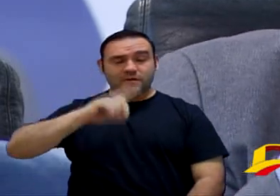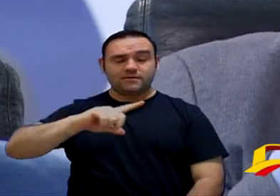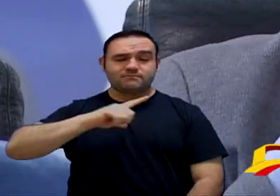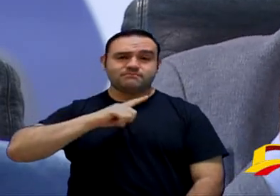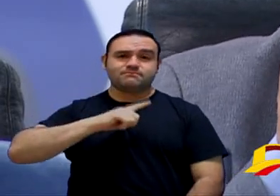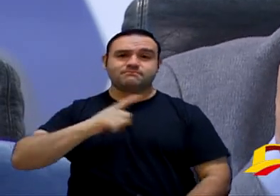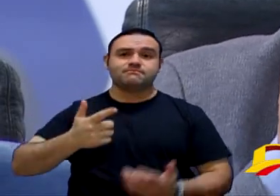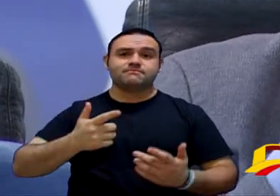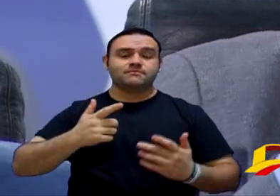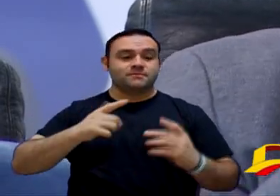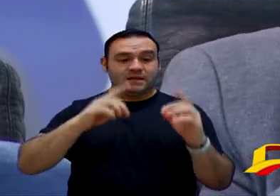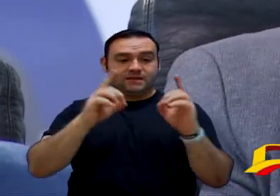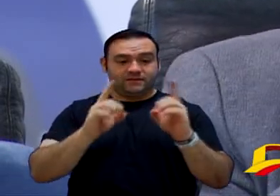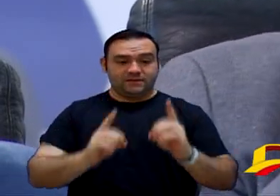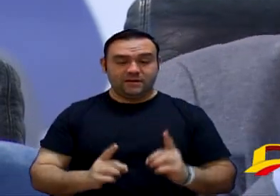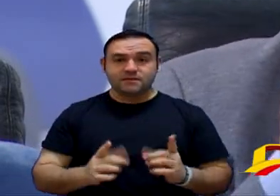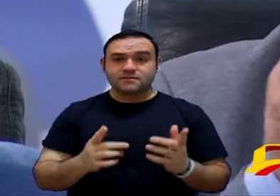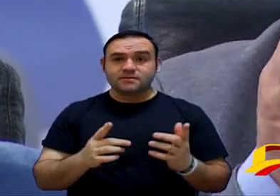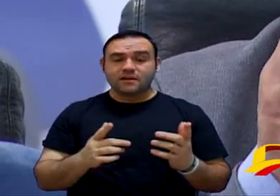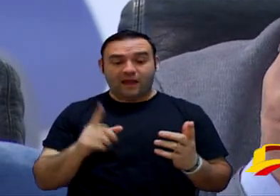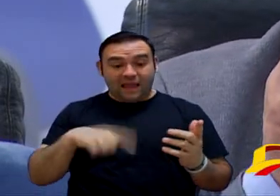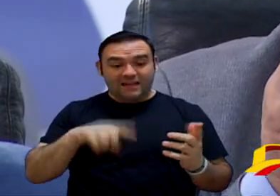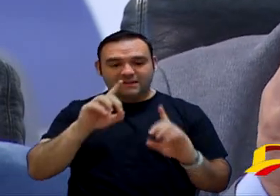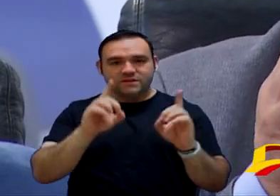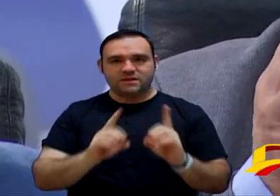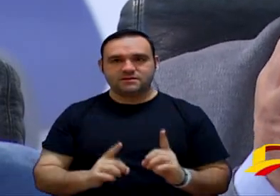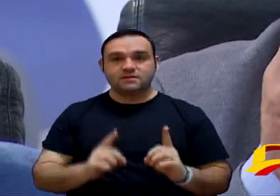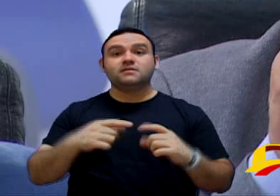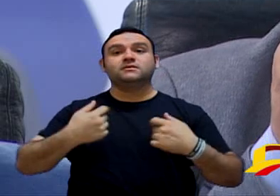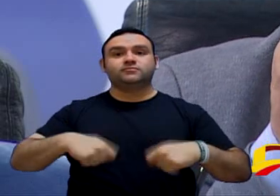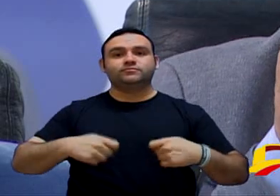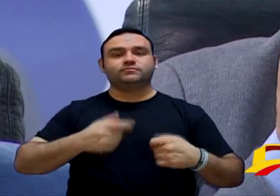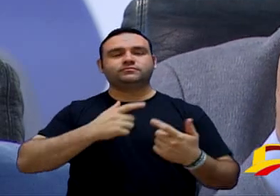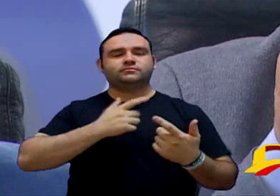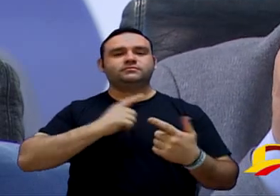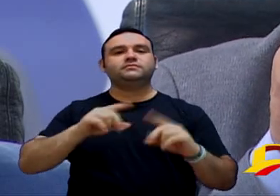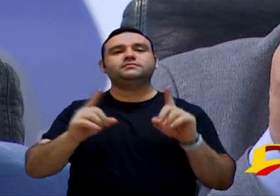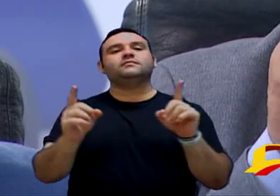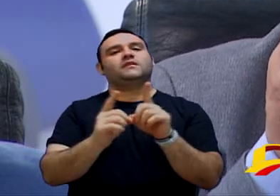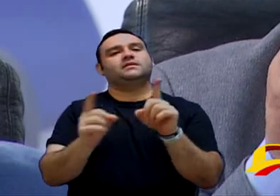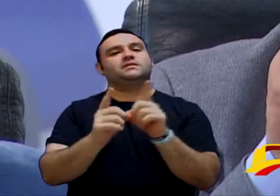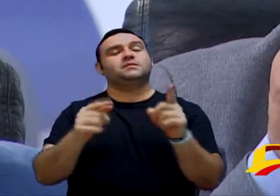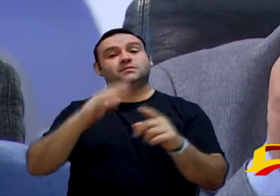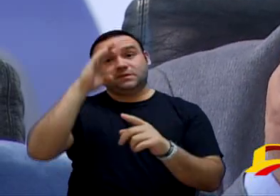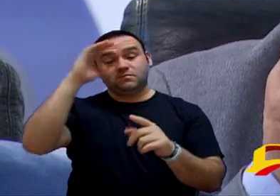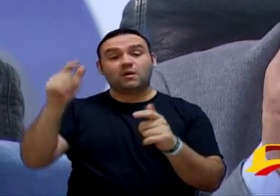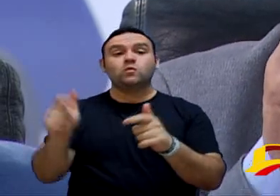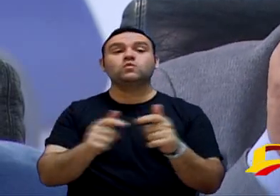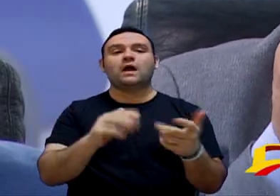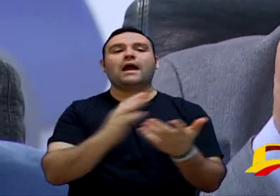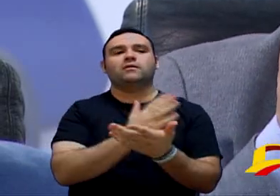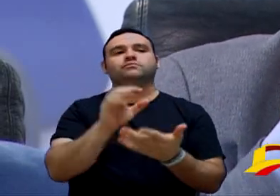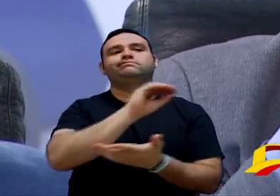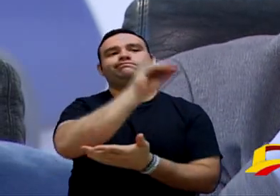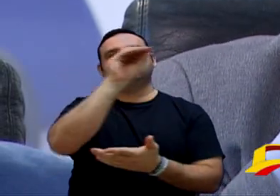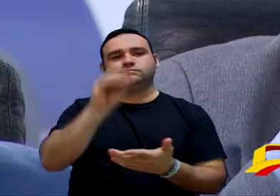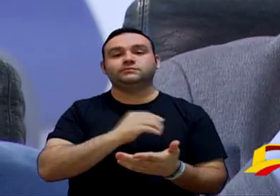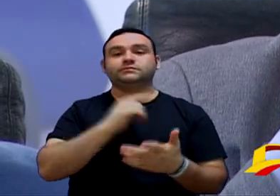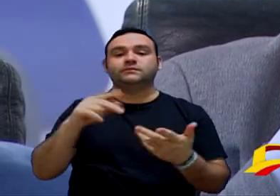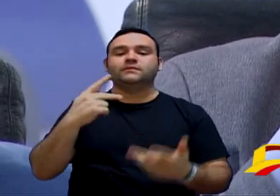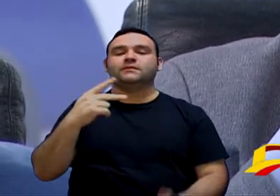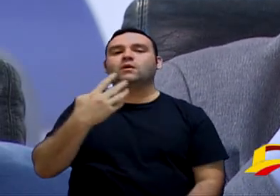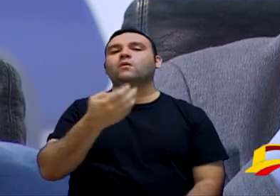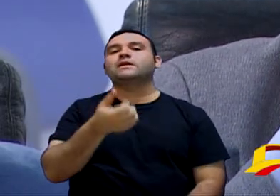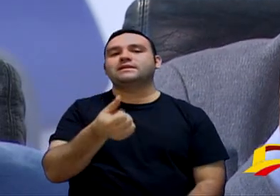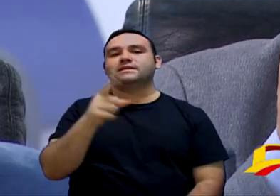tem é alguma deficiência ter é esse atendimento aí principalmente alguns pontos específicos e do Paineiras é uma região que